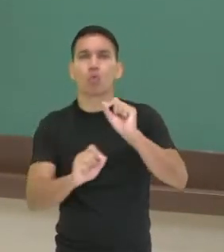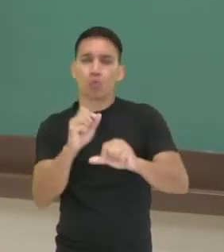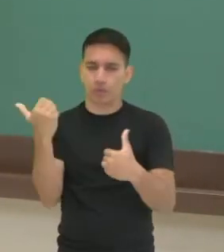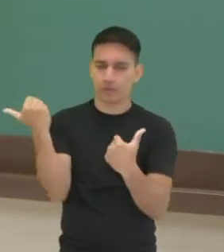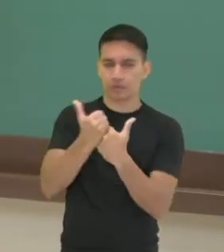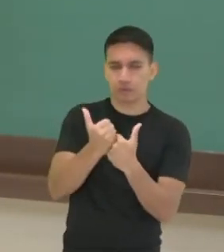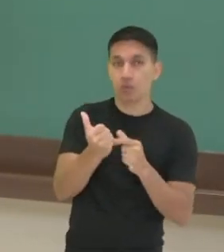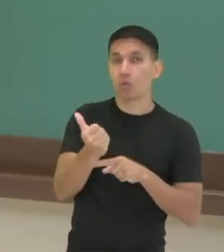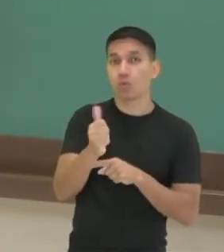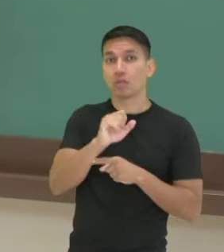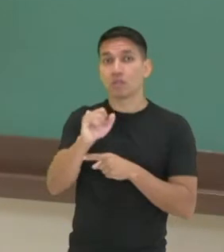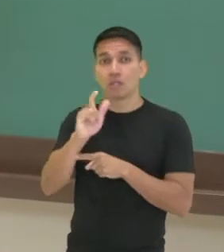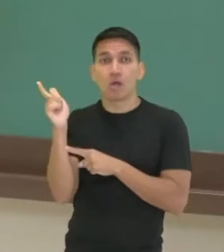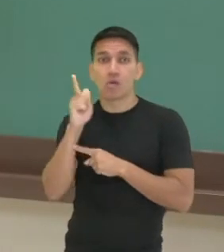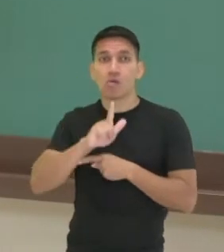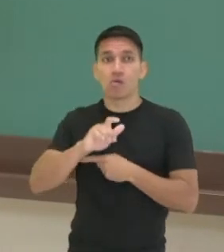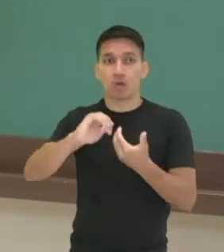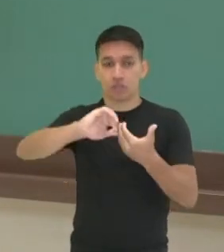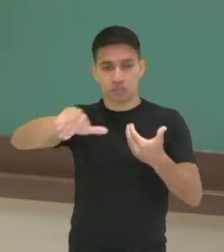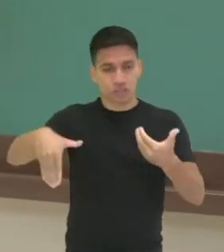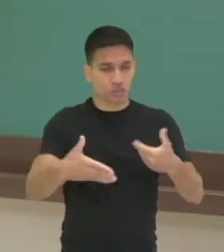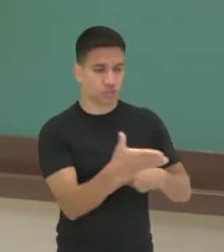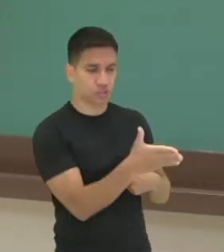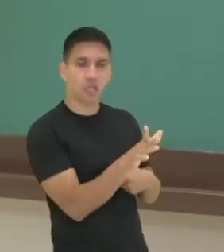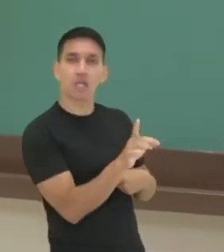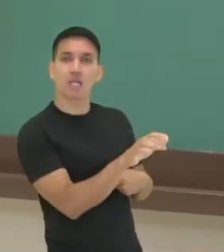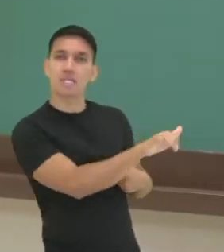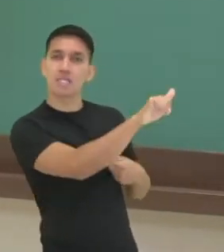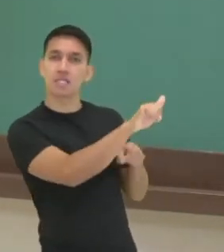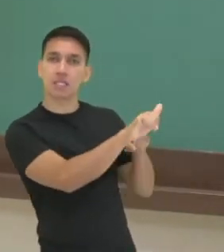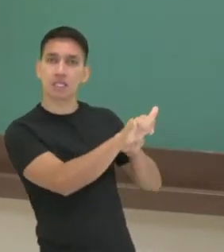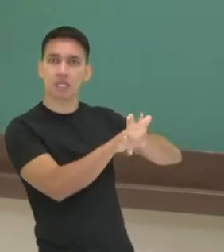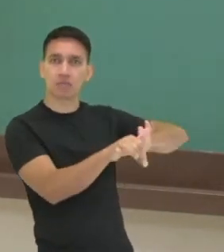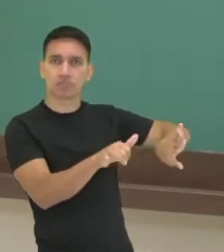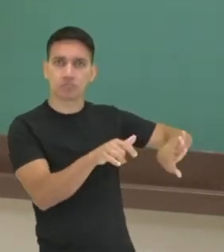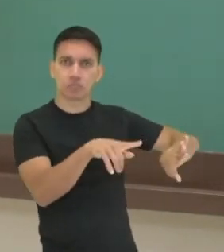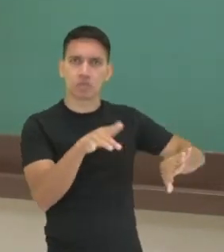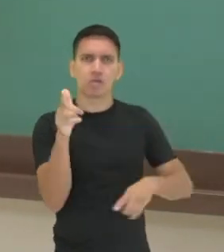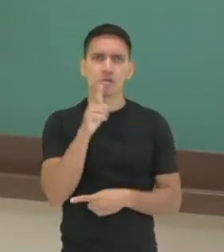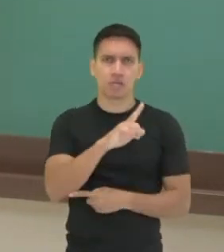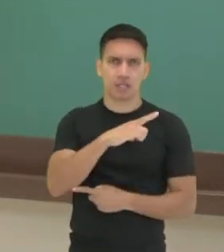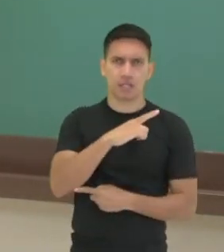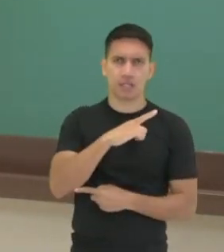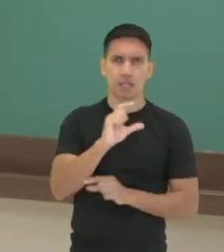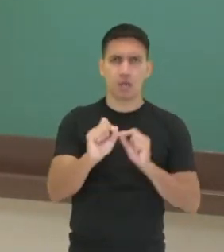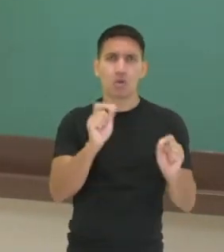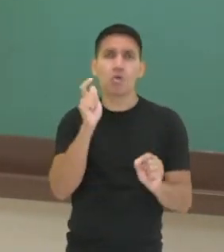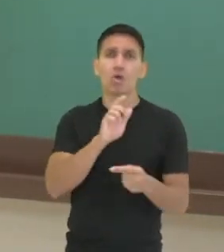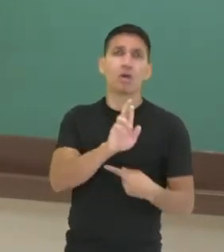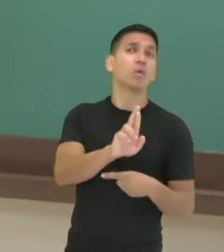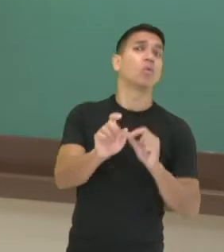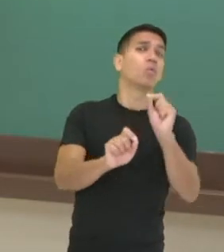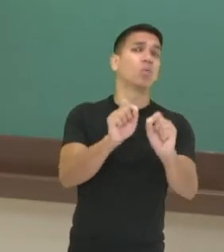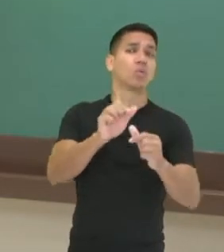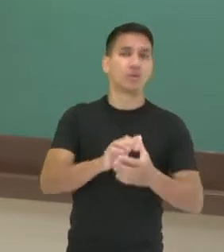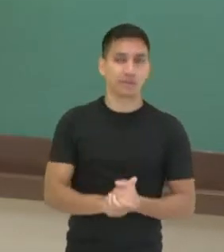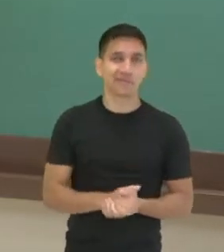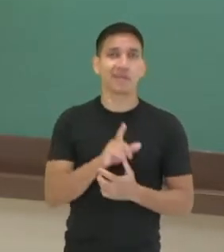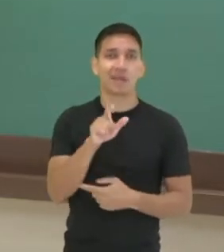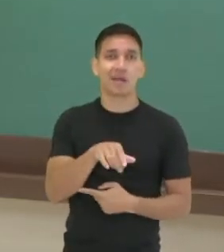substituição, se eu isolar o valor de y, isolando o valor de y, nós vamos ter o quê?